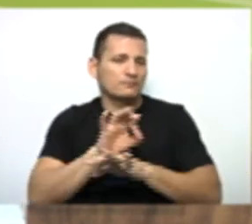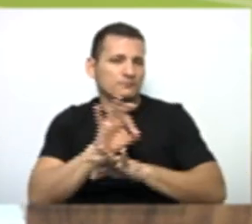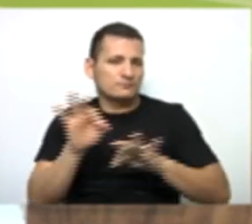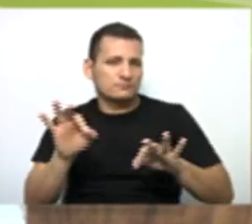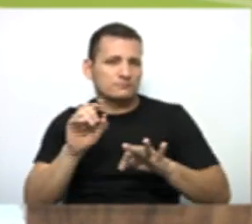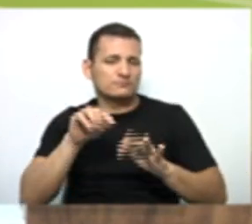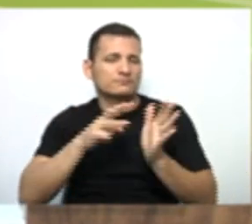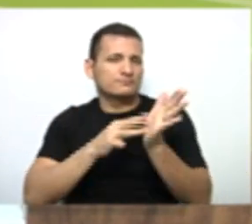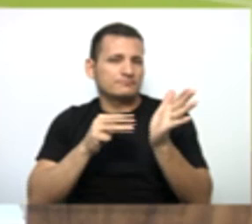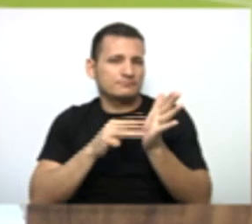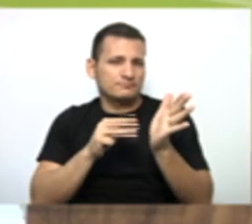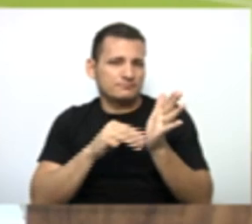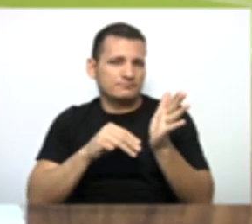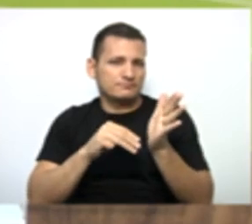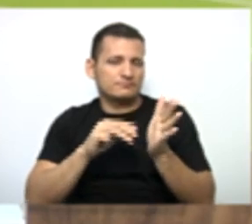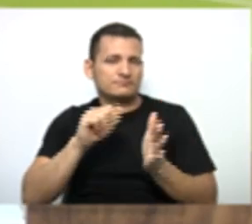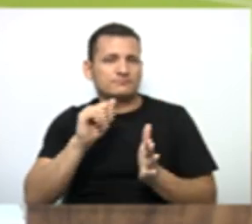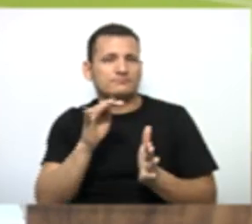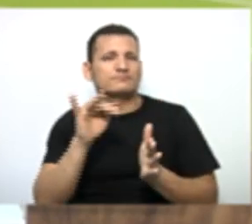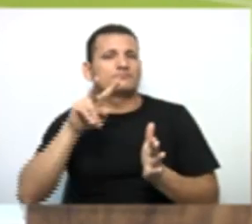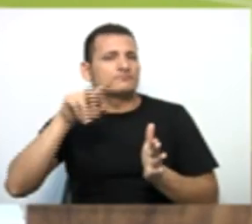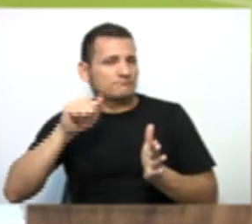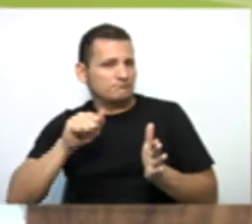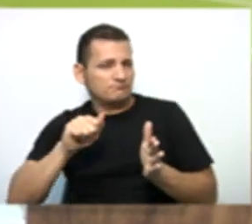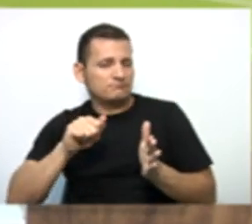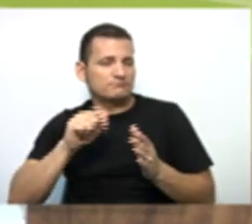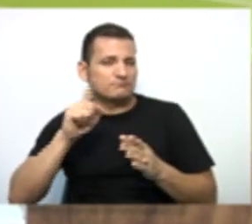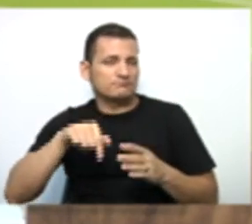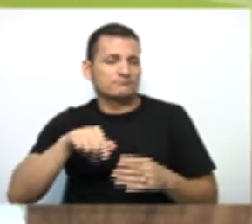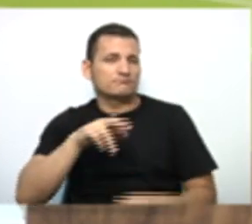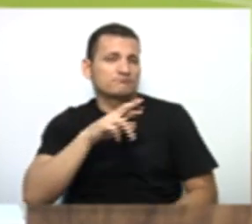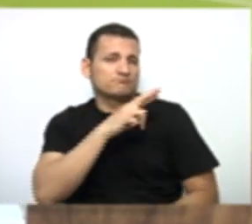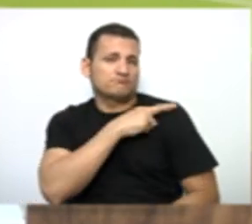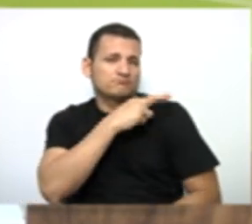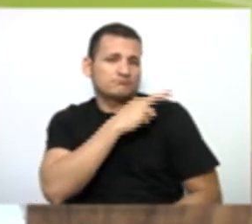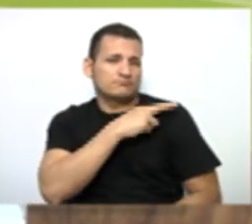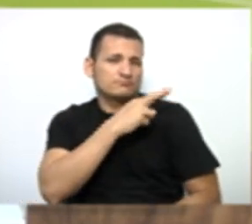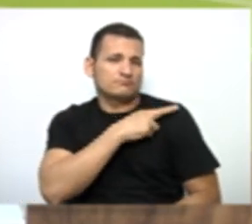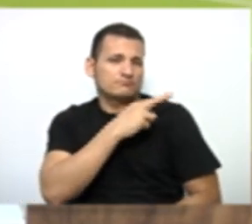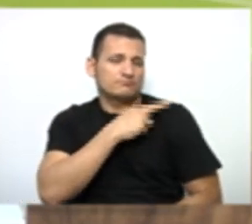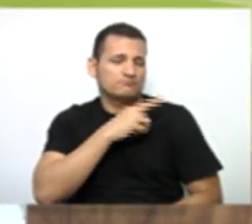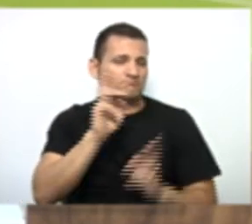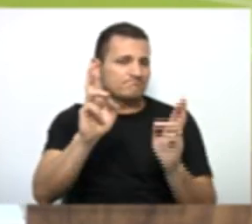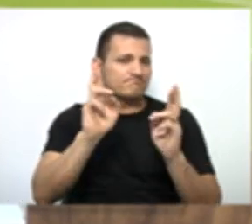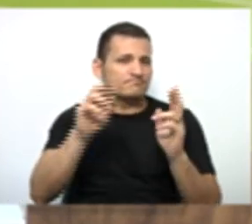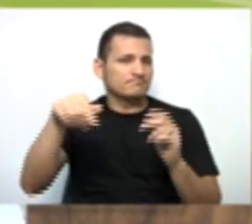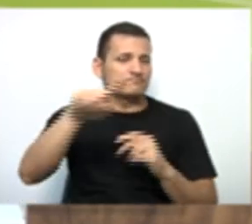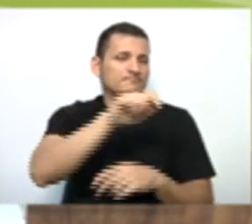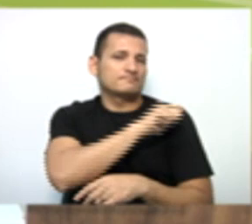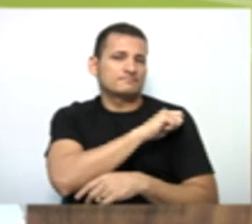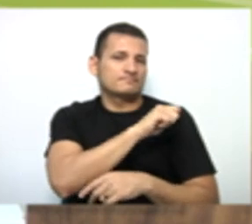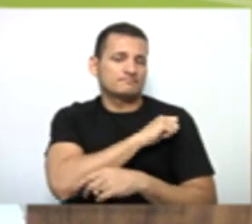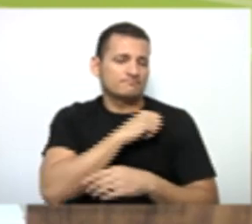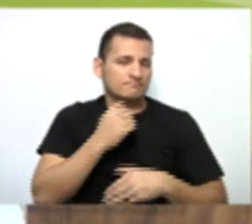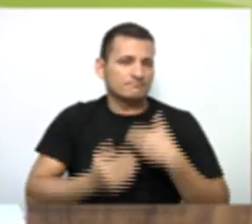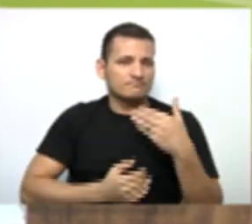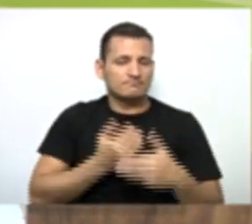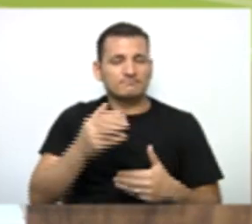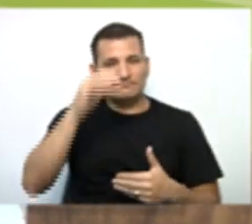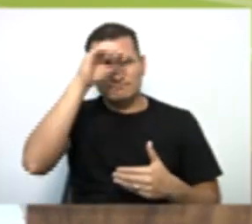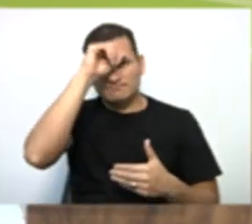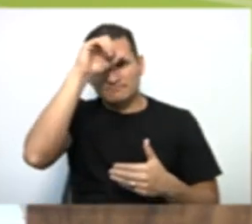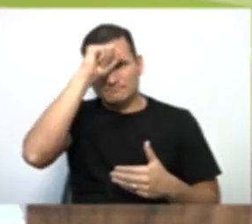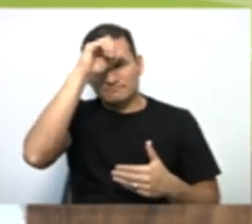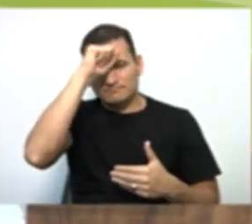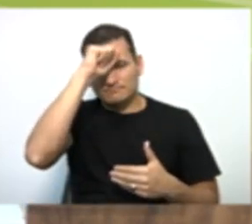metodologia ativa. É deixar, de fato, o aluno responsável por esse processo de aprendizagem. Ele não se